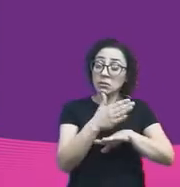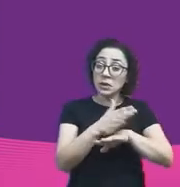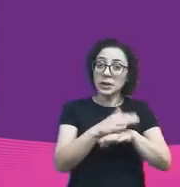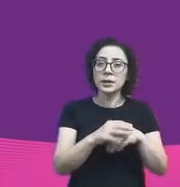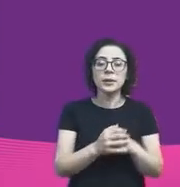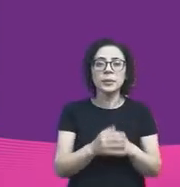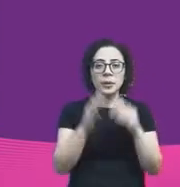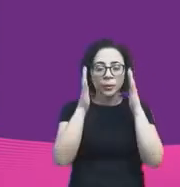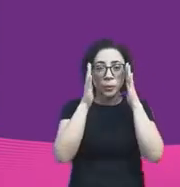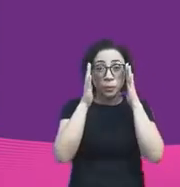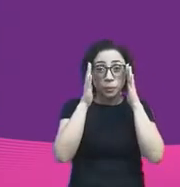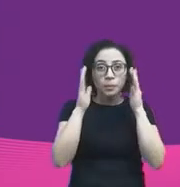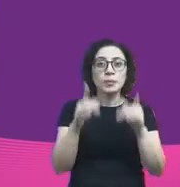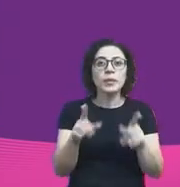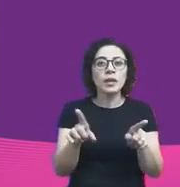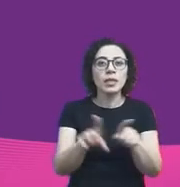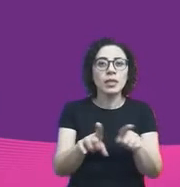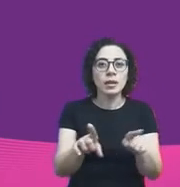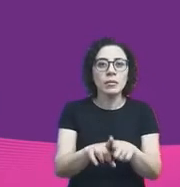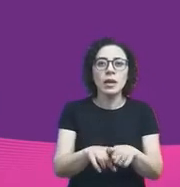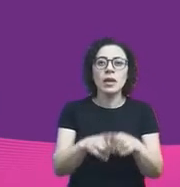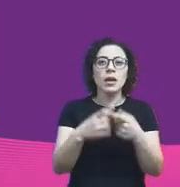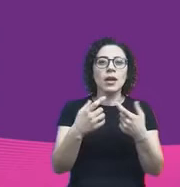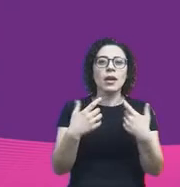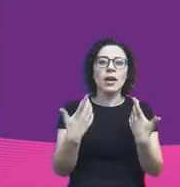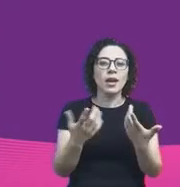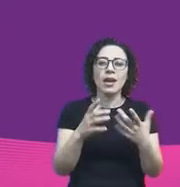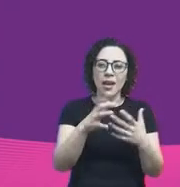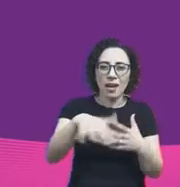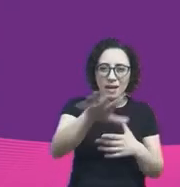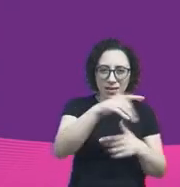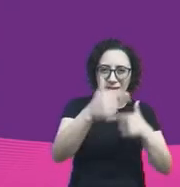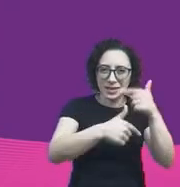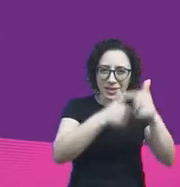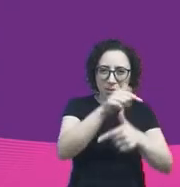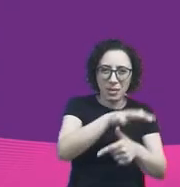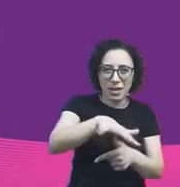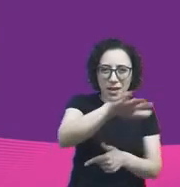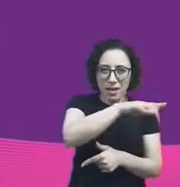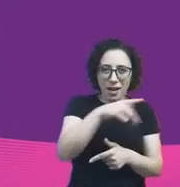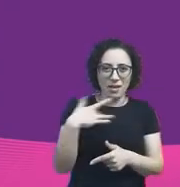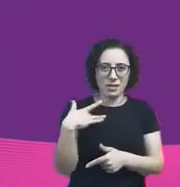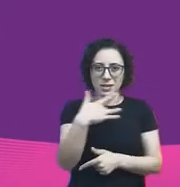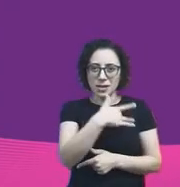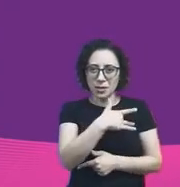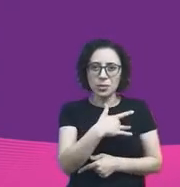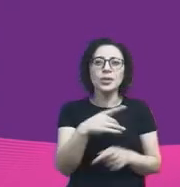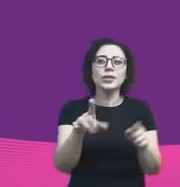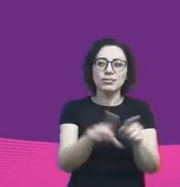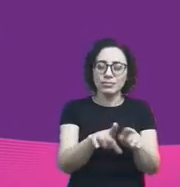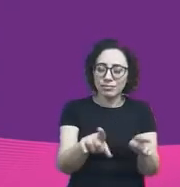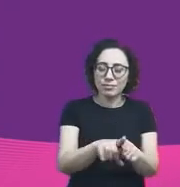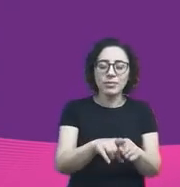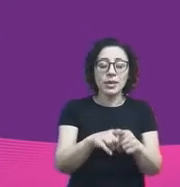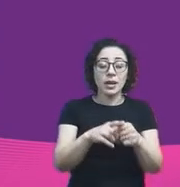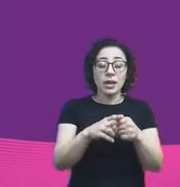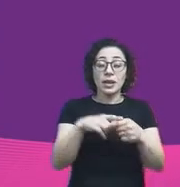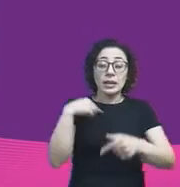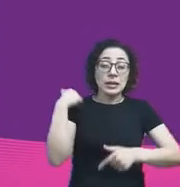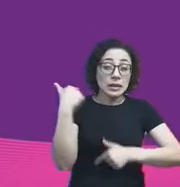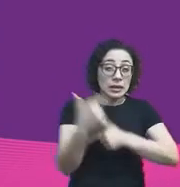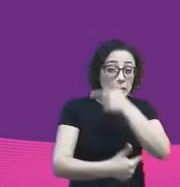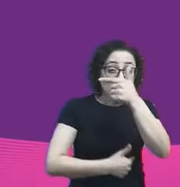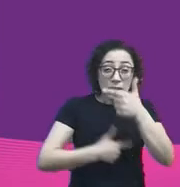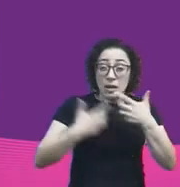de burnout, a questão da equipe de saúde. Levando aqui as questões do burnout, o que é mais importante, é a exaustão